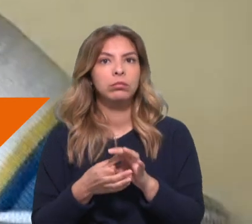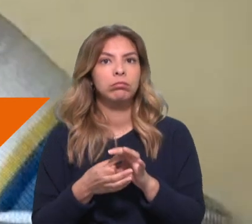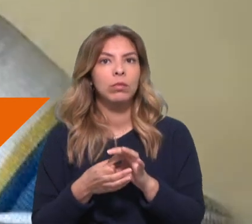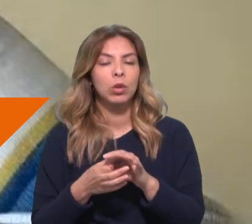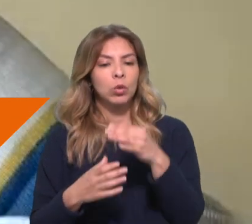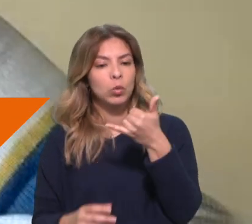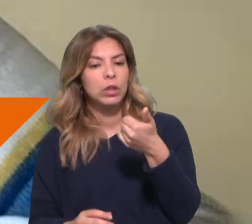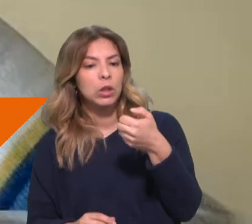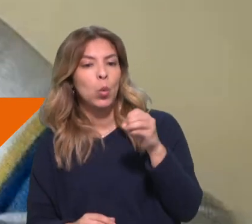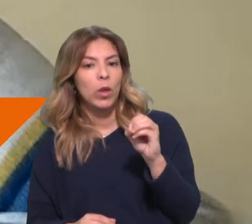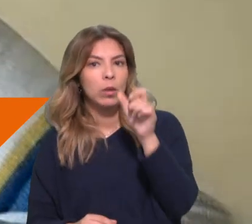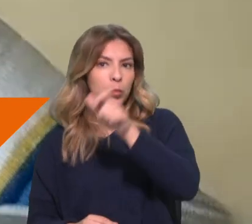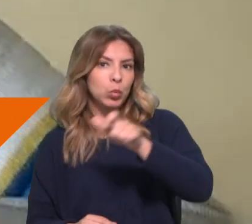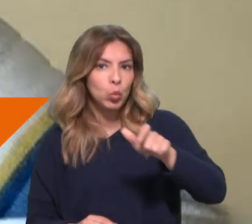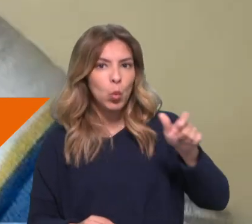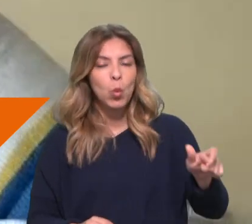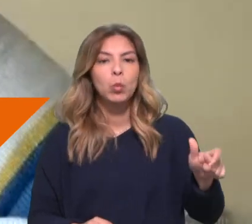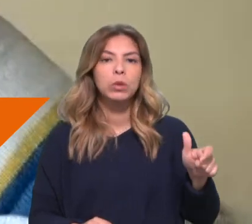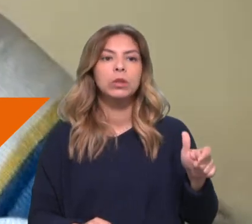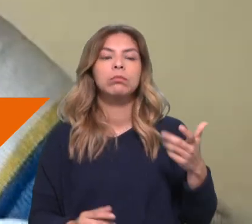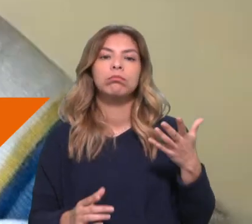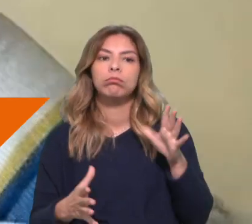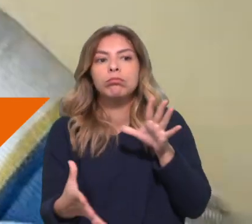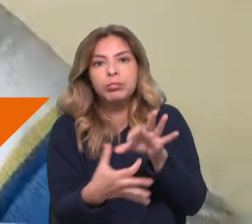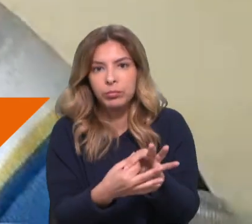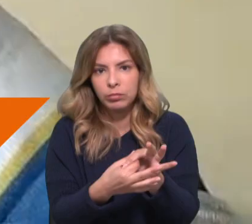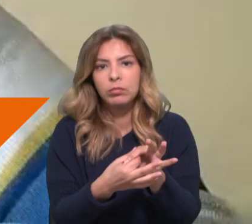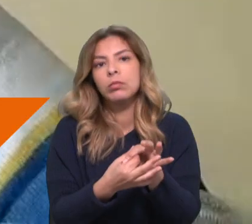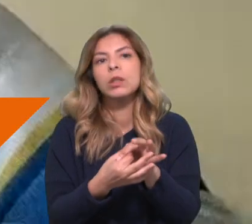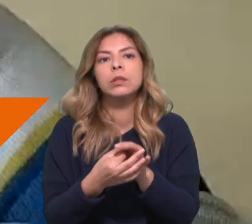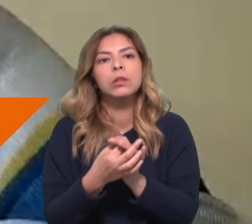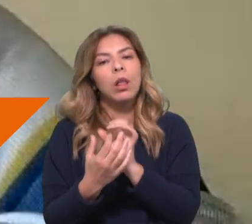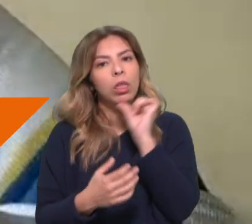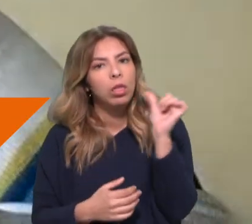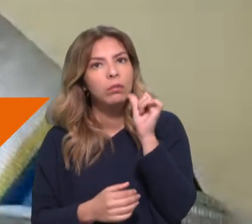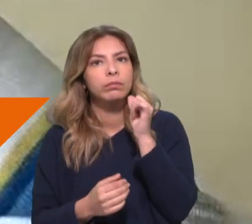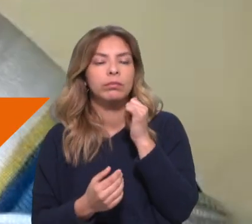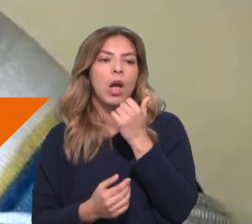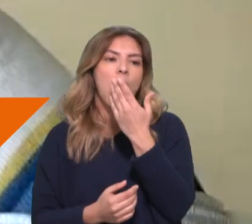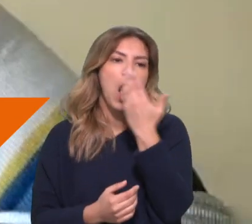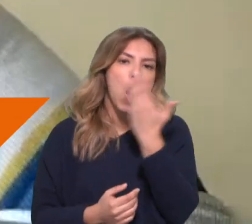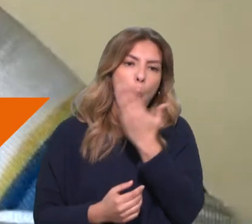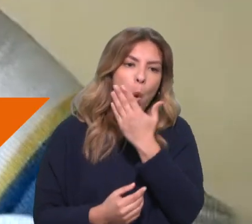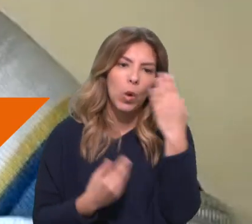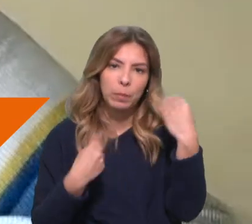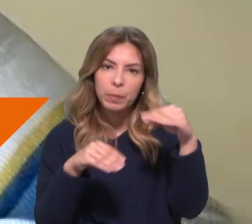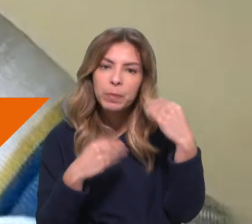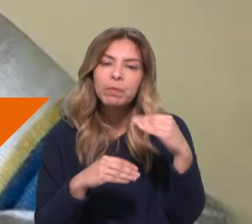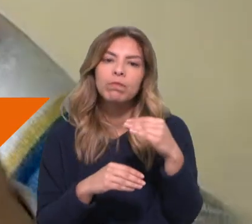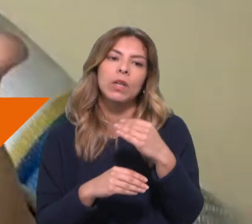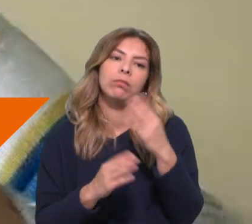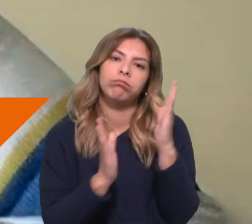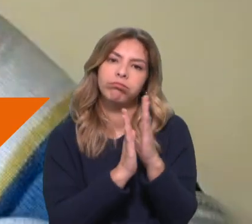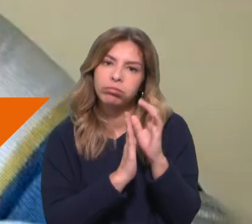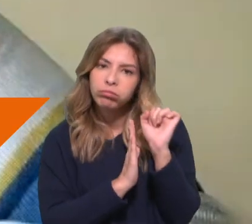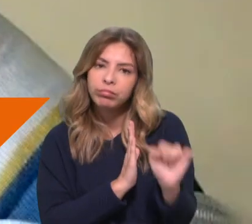250 pessoas envolvidas direta e indiretamente, mais depois juntarmos aqui a catequese, juntarmos aqui depois também algumas pessoas que se vão associando,